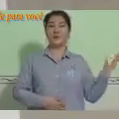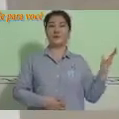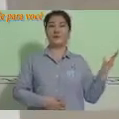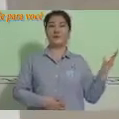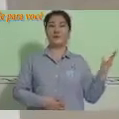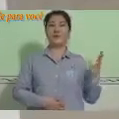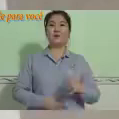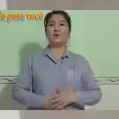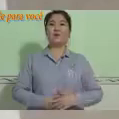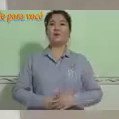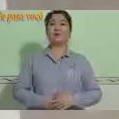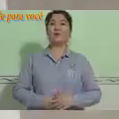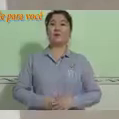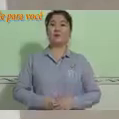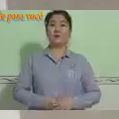amebiana.